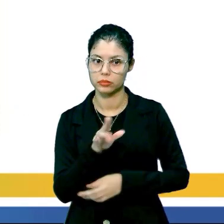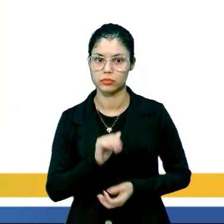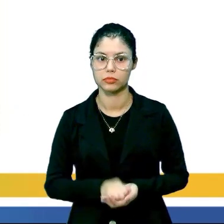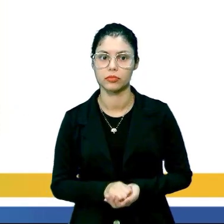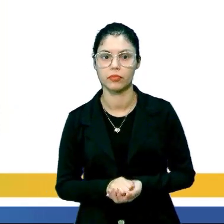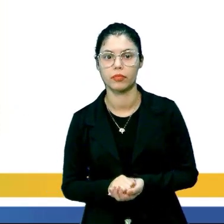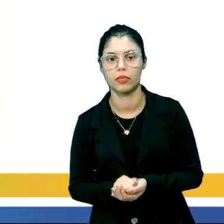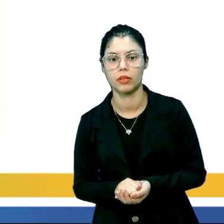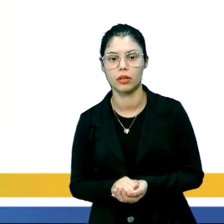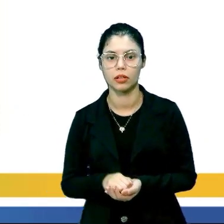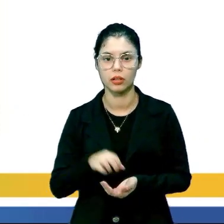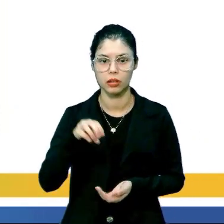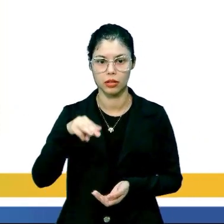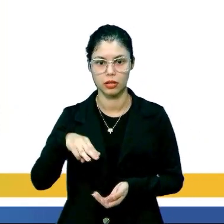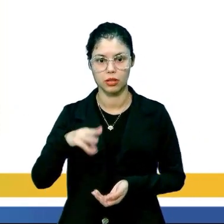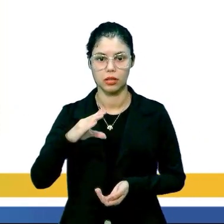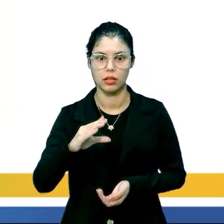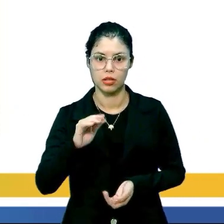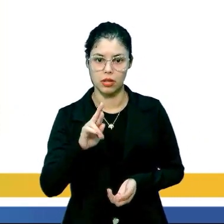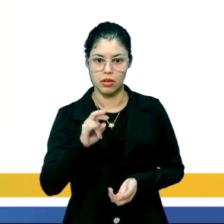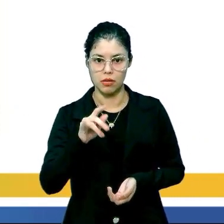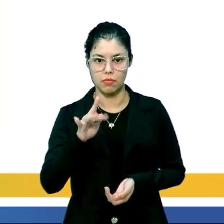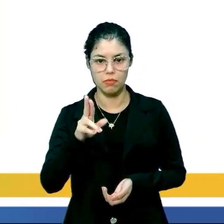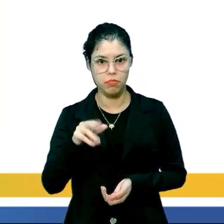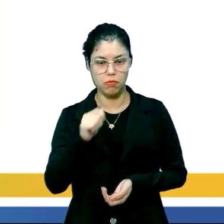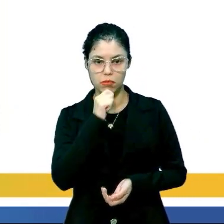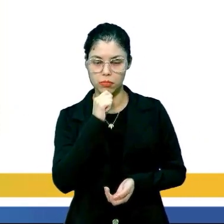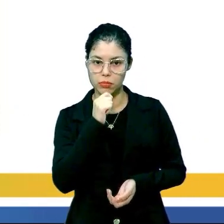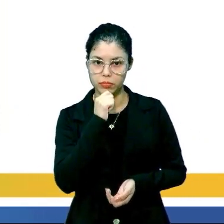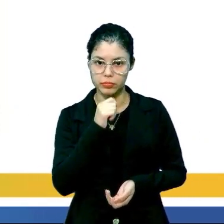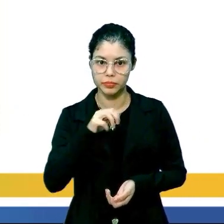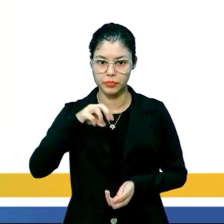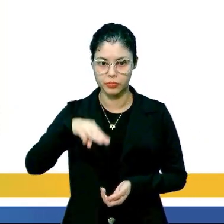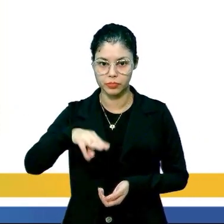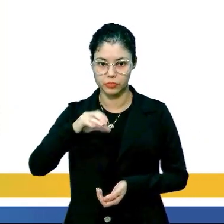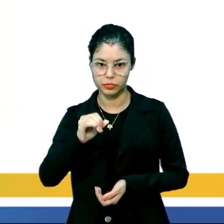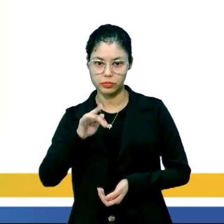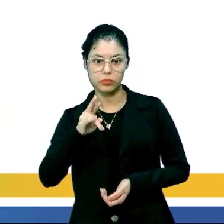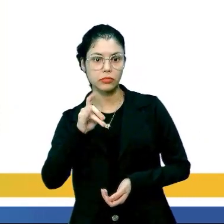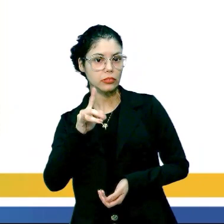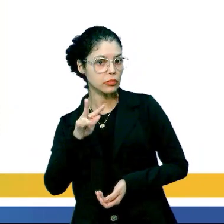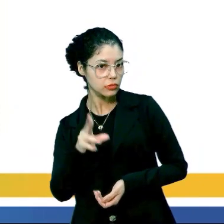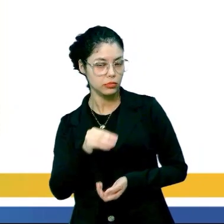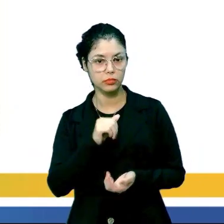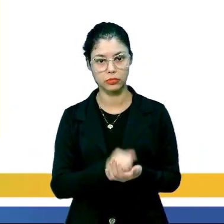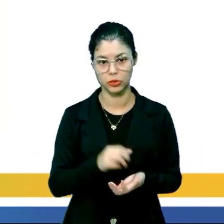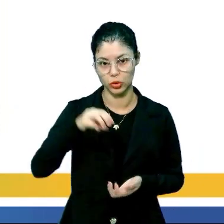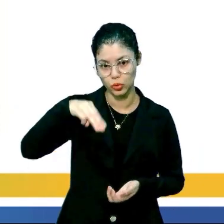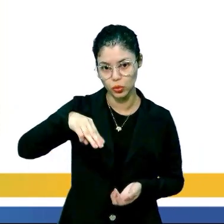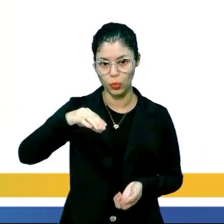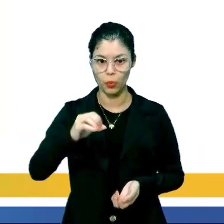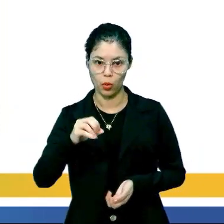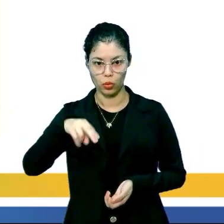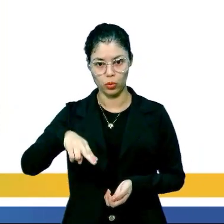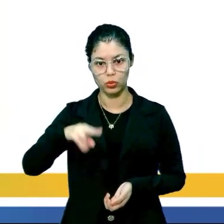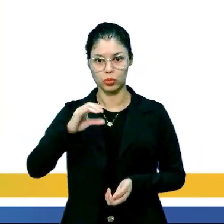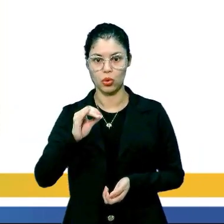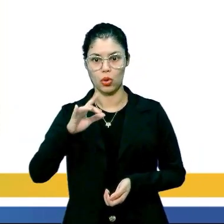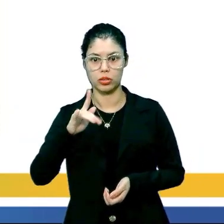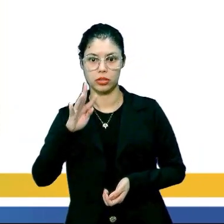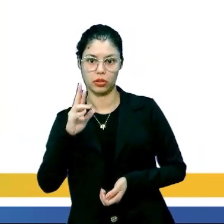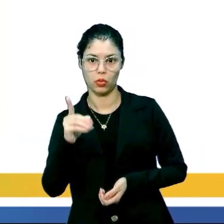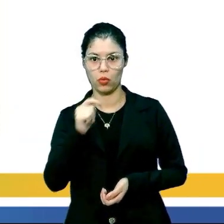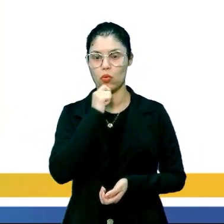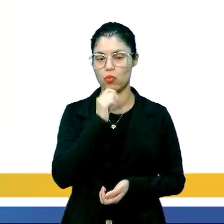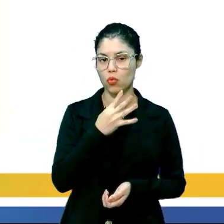do macrófago aí, quem é que vai dar origem no macrófago? É o monócito. Então, no monócito, ele é